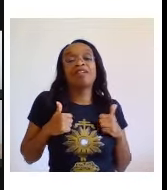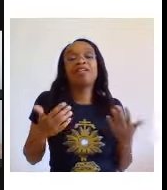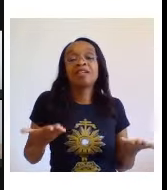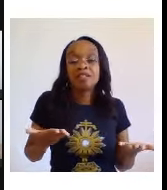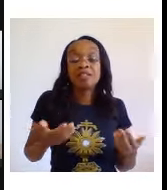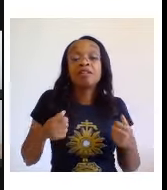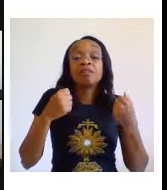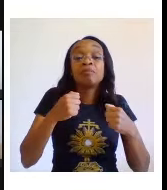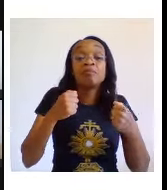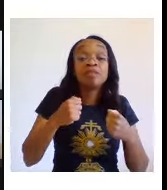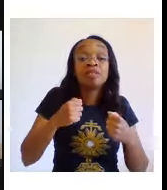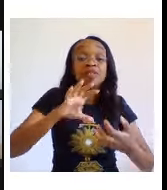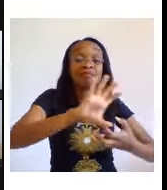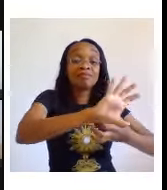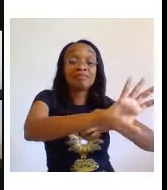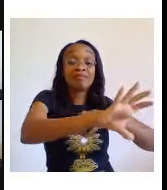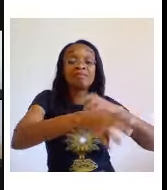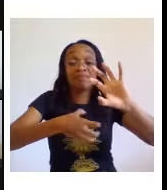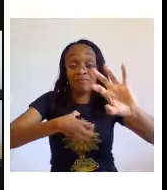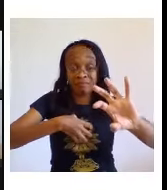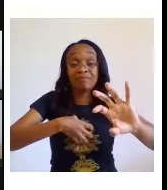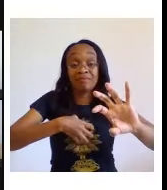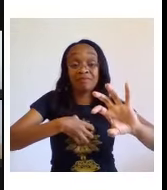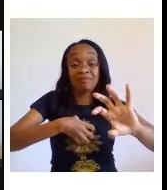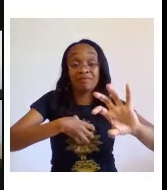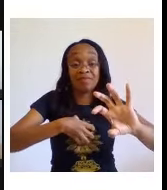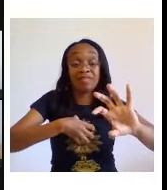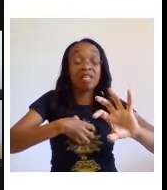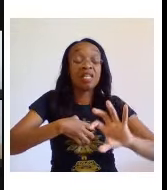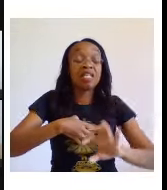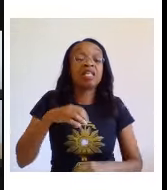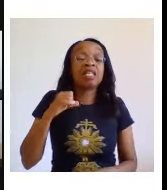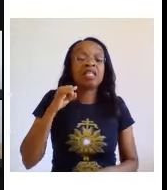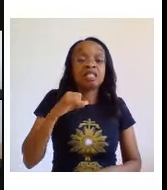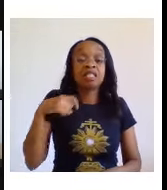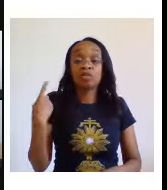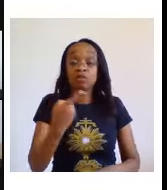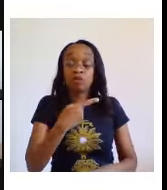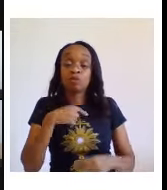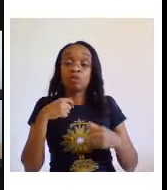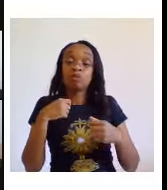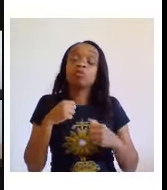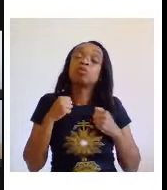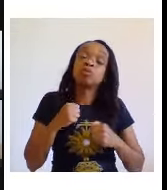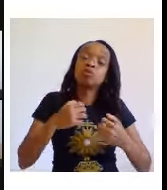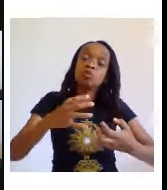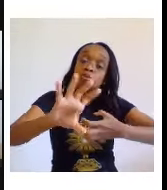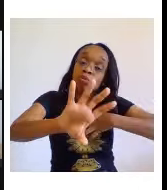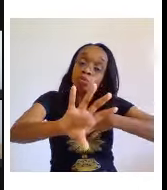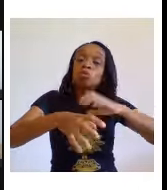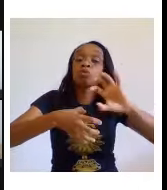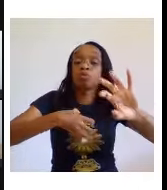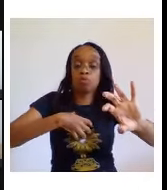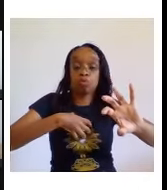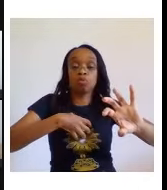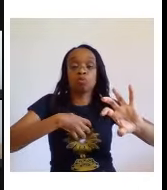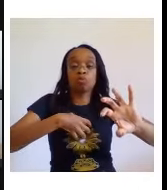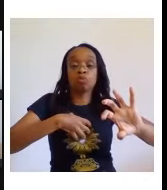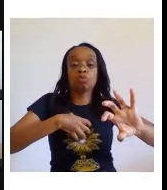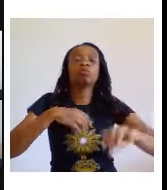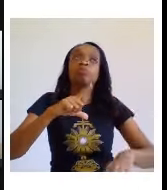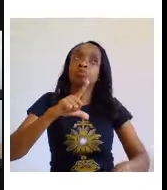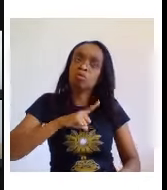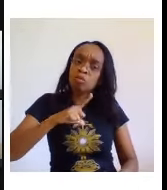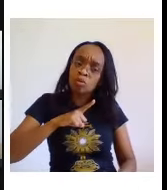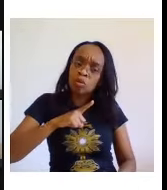se enxergar um pouco no próximo. Acho que a partir do momento que a gente consegue se enxergar no próximo, e eu acho que aí é uma reflexão